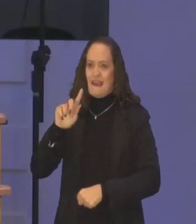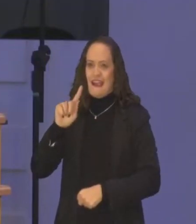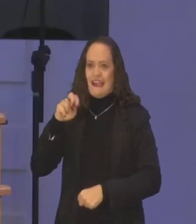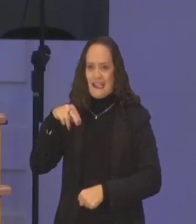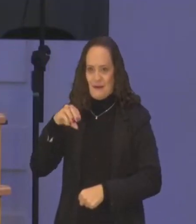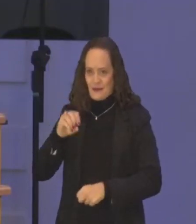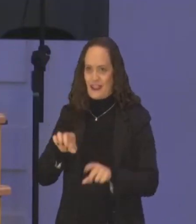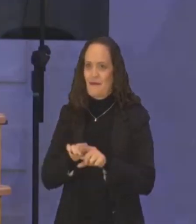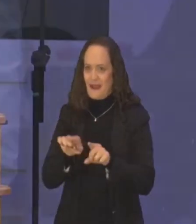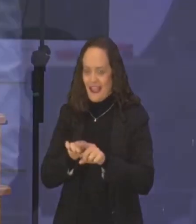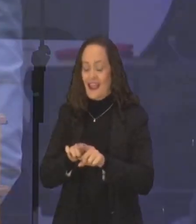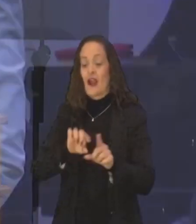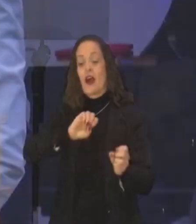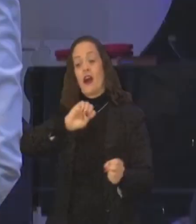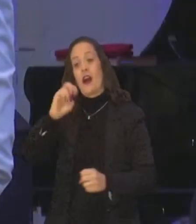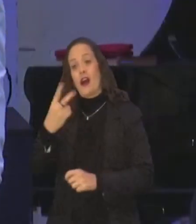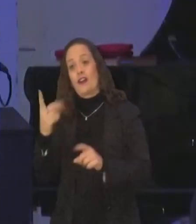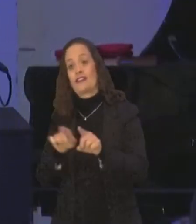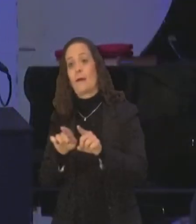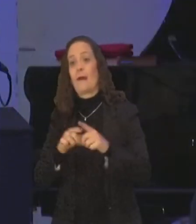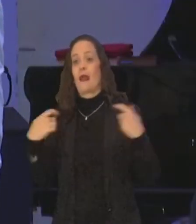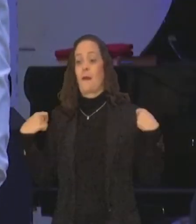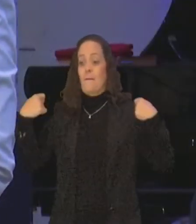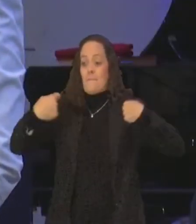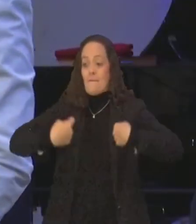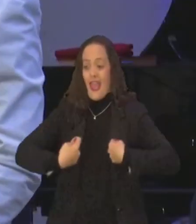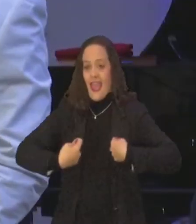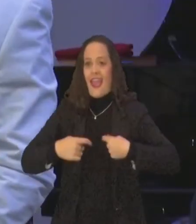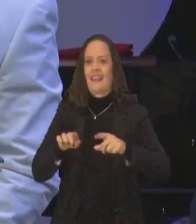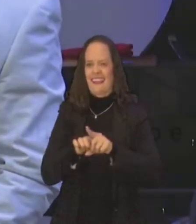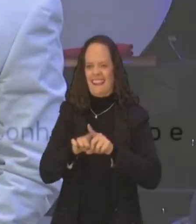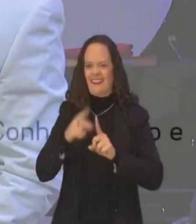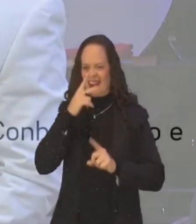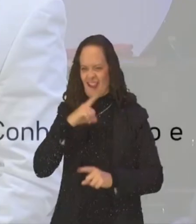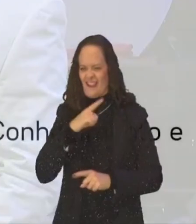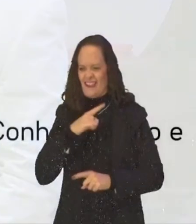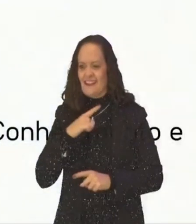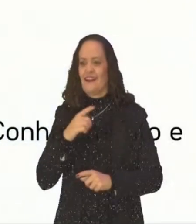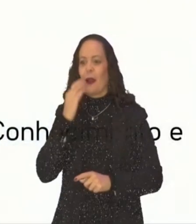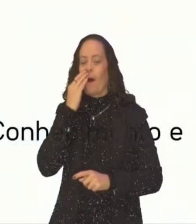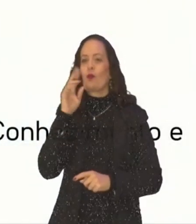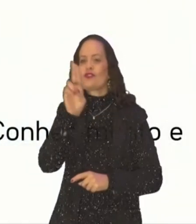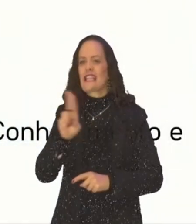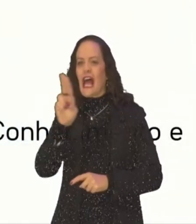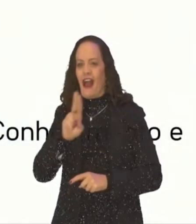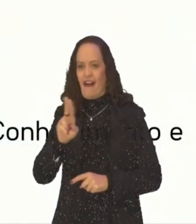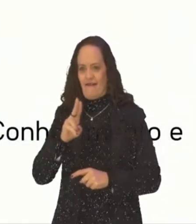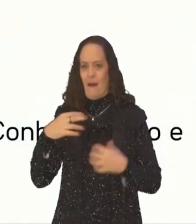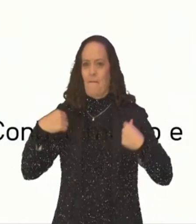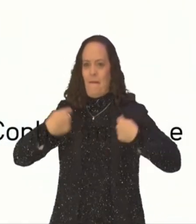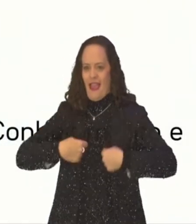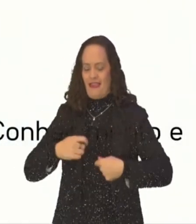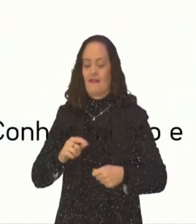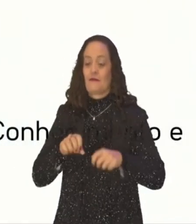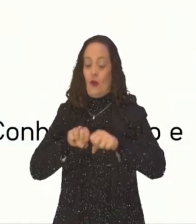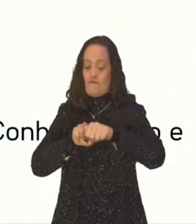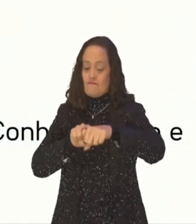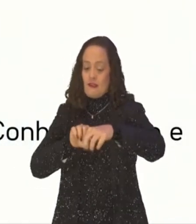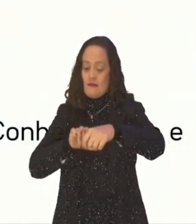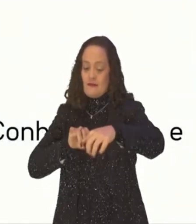animais para a escrita, substituindo o papiro do Egito Antigo, E alguns entendem